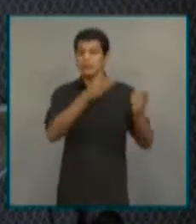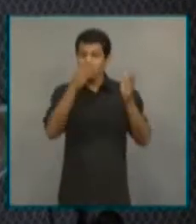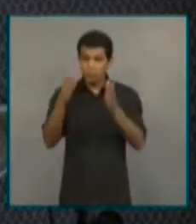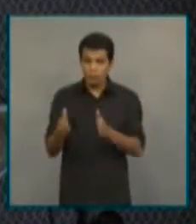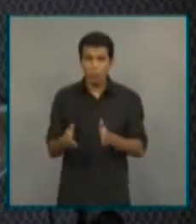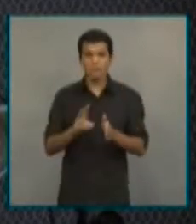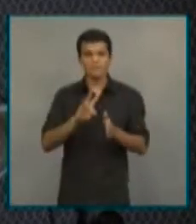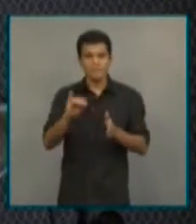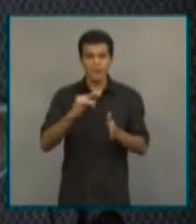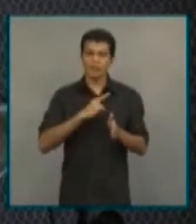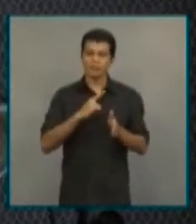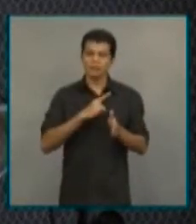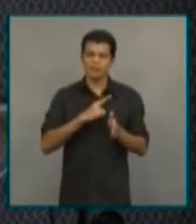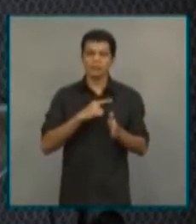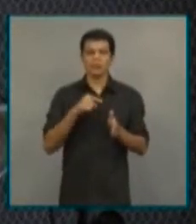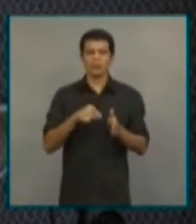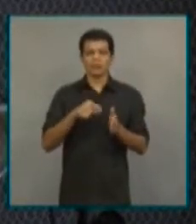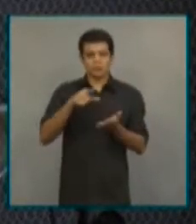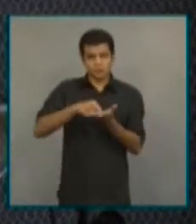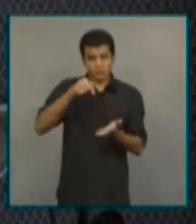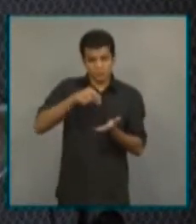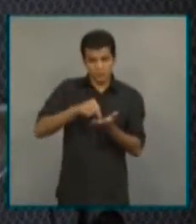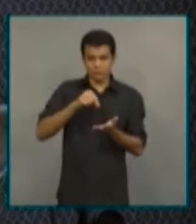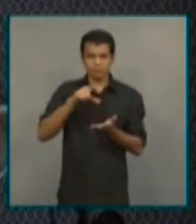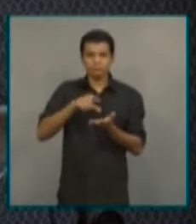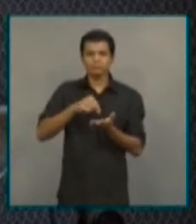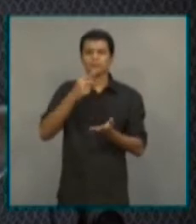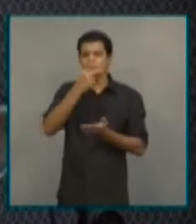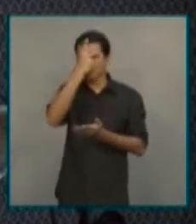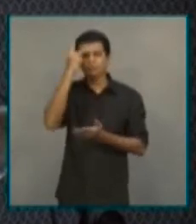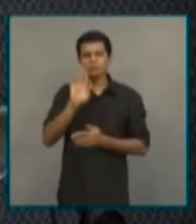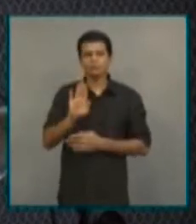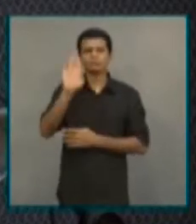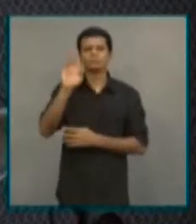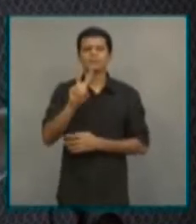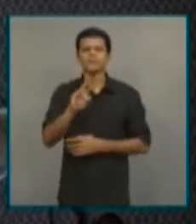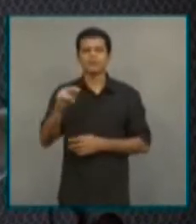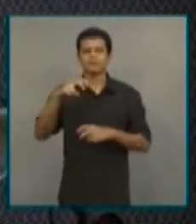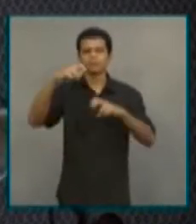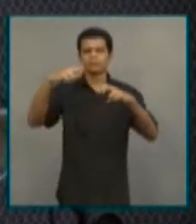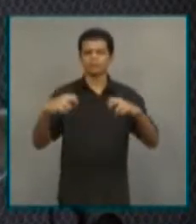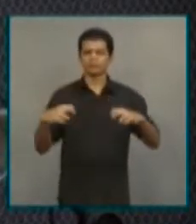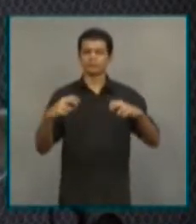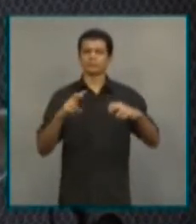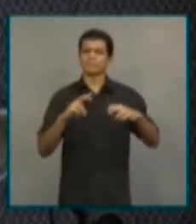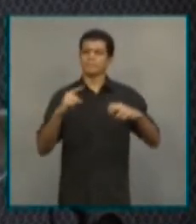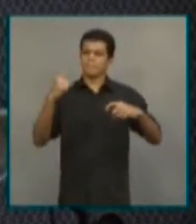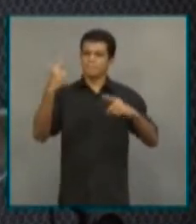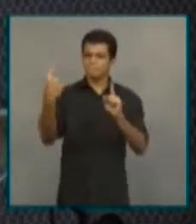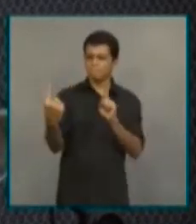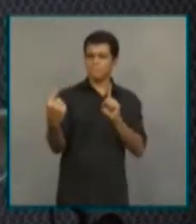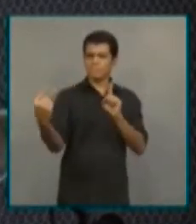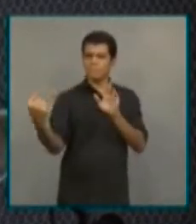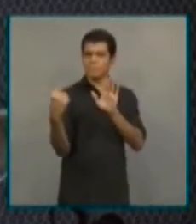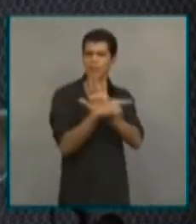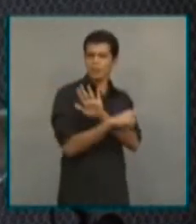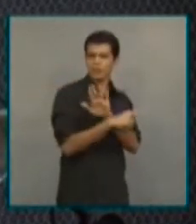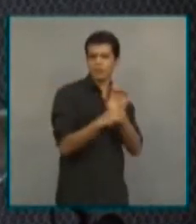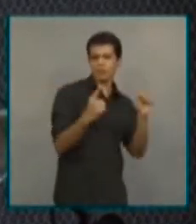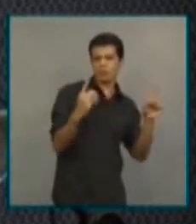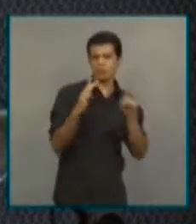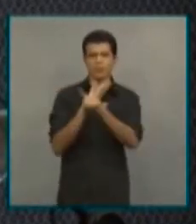tema. O candidato sorteado vai escolher um dos concorrentes para responder a uma pergunta relacionada ao tema